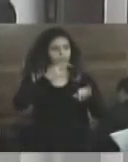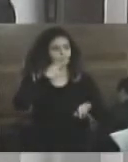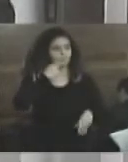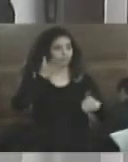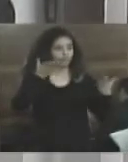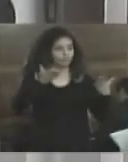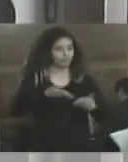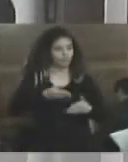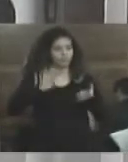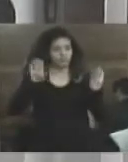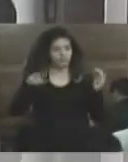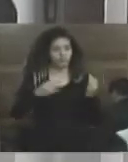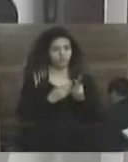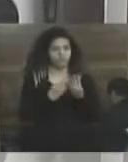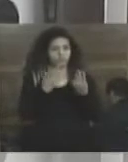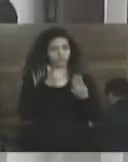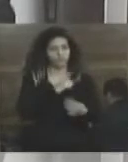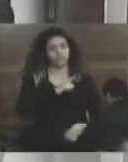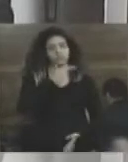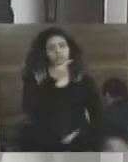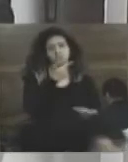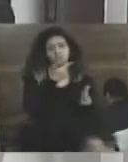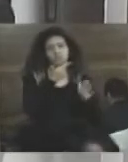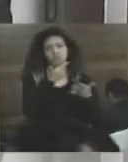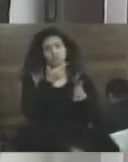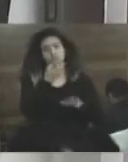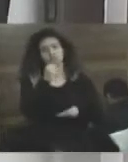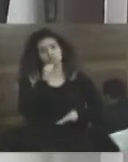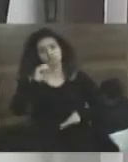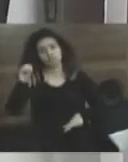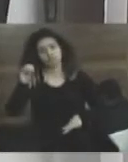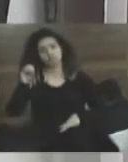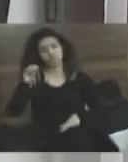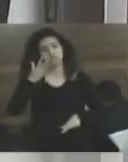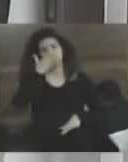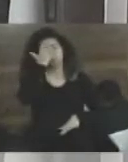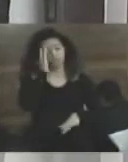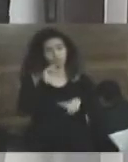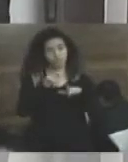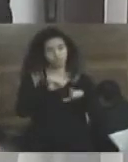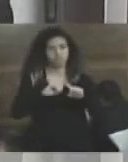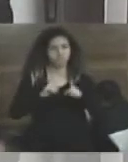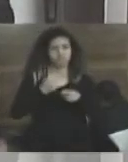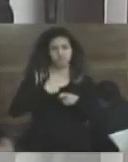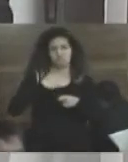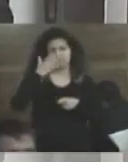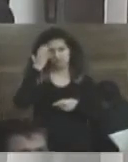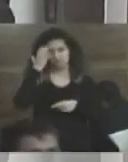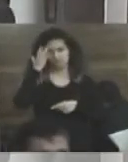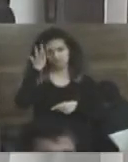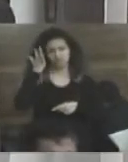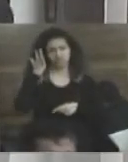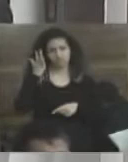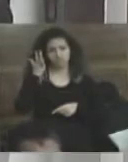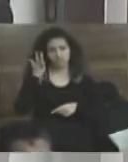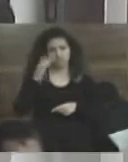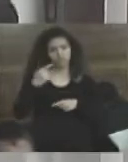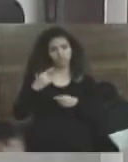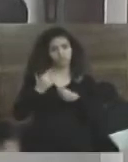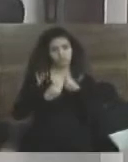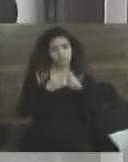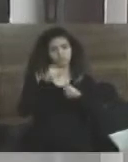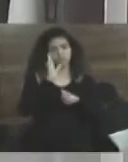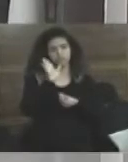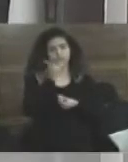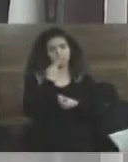hoje a Brasfel tem em torno de 2.800 funcionários, mas acho que não é isso, pelo que o senhor estava me falando, tem uma média